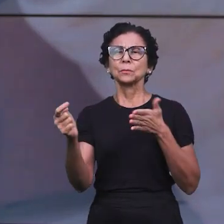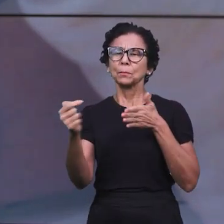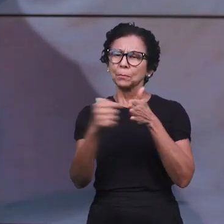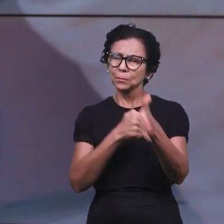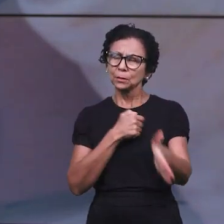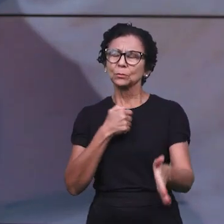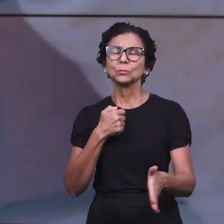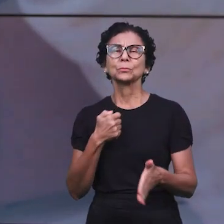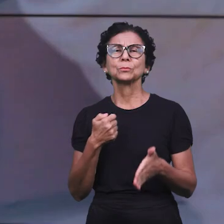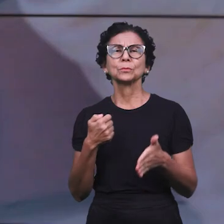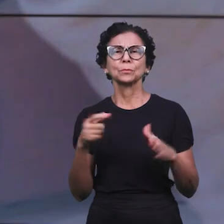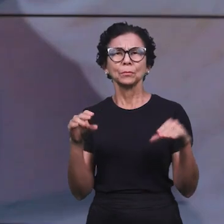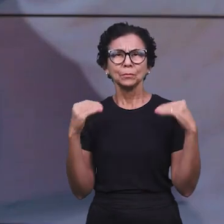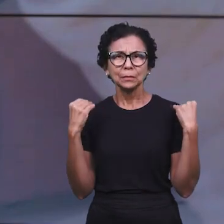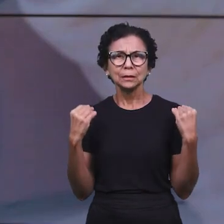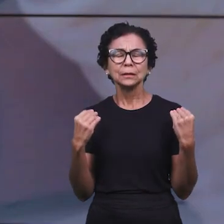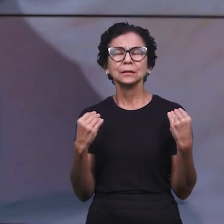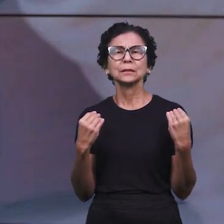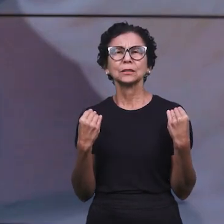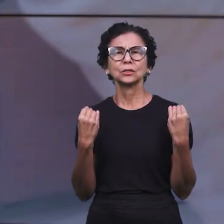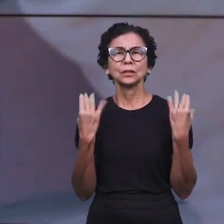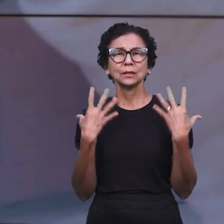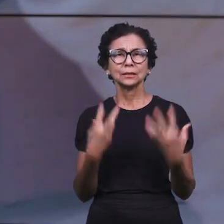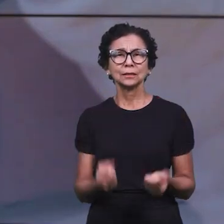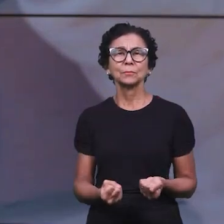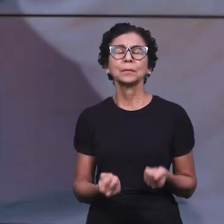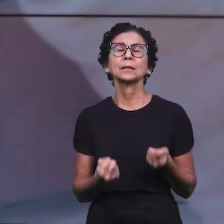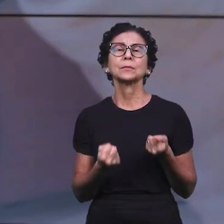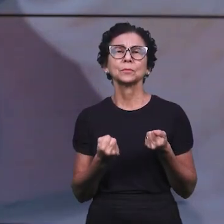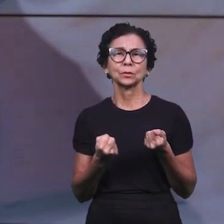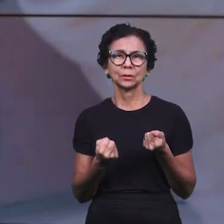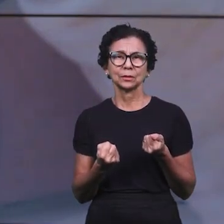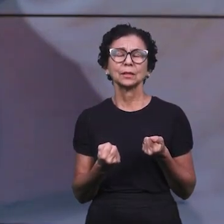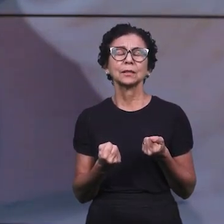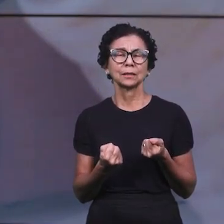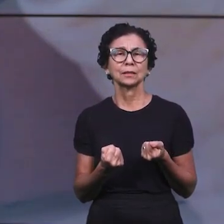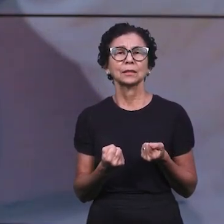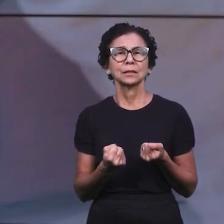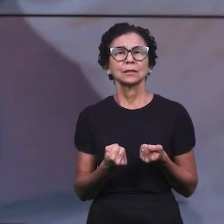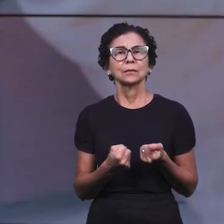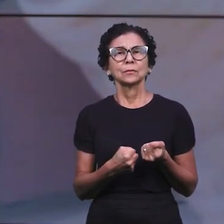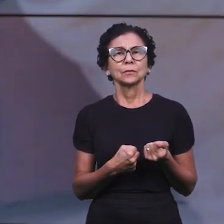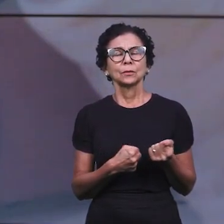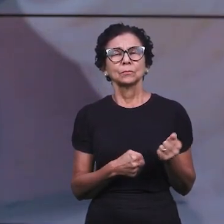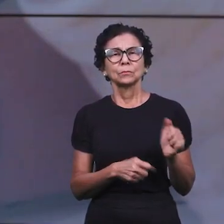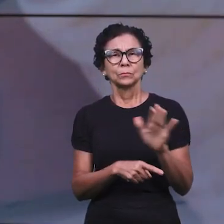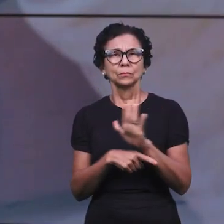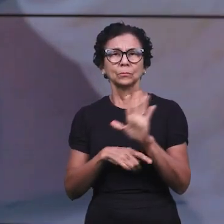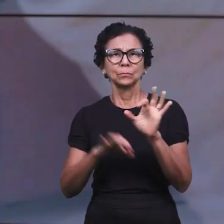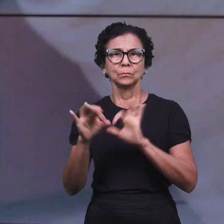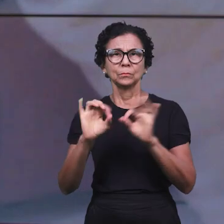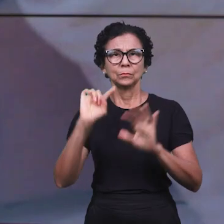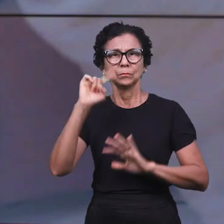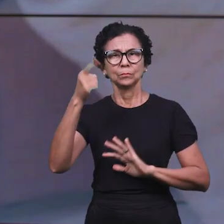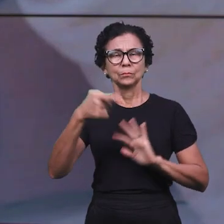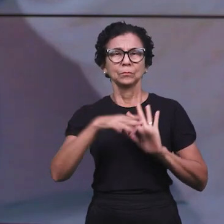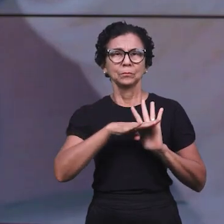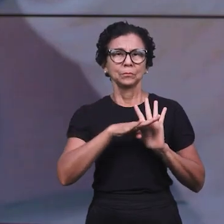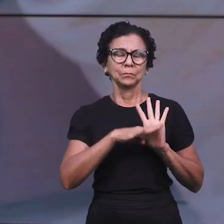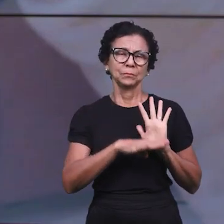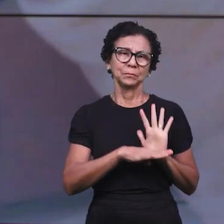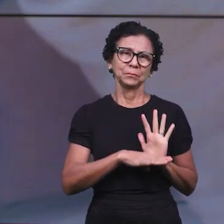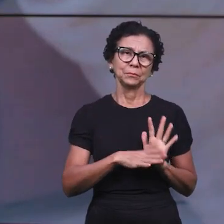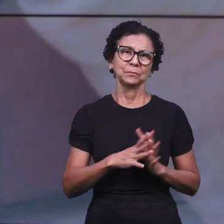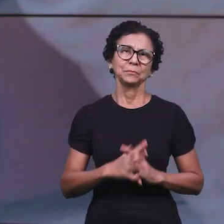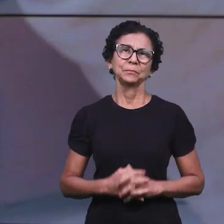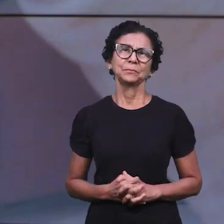pergunta. Nós já recebemos várias mensagens dos irmãos que vão nos ajudar na elaboração dos nossos próximos programas. E